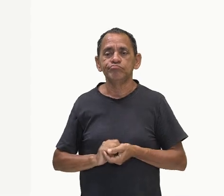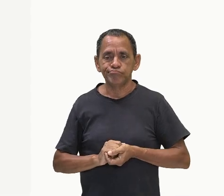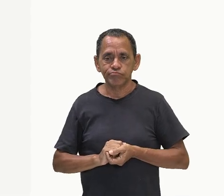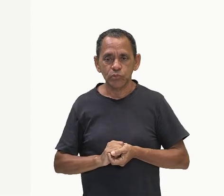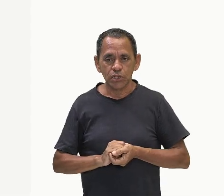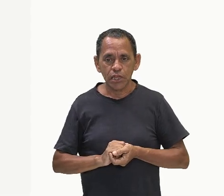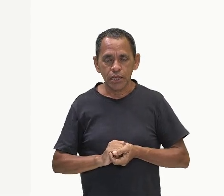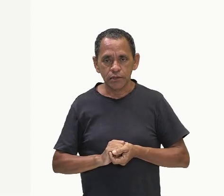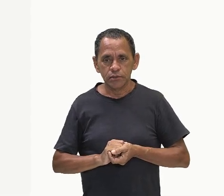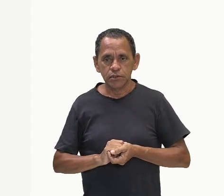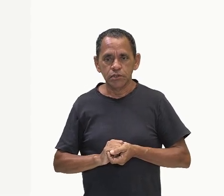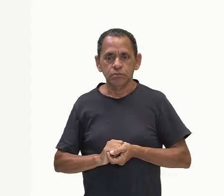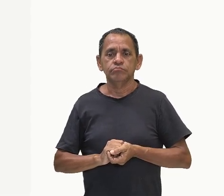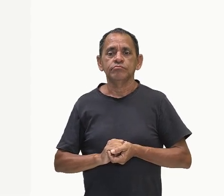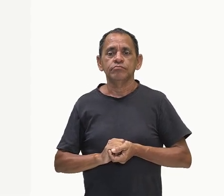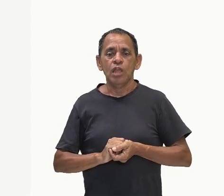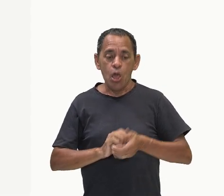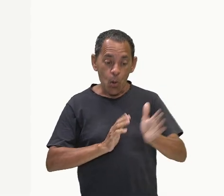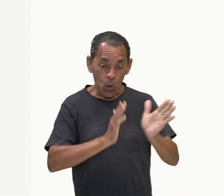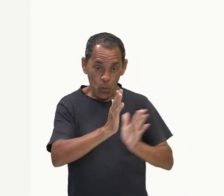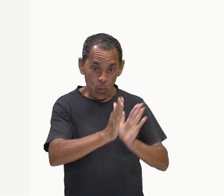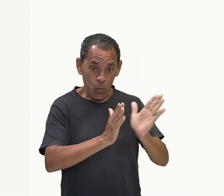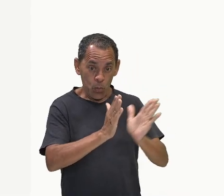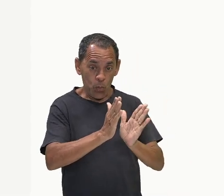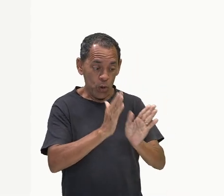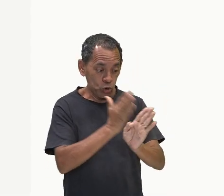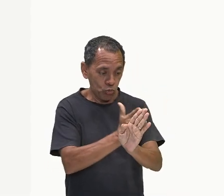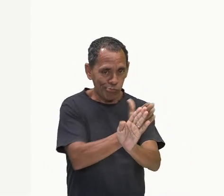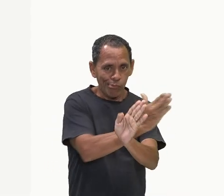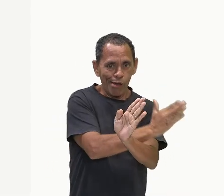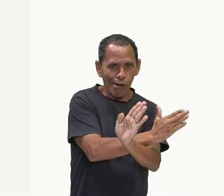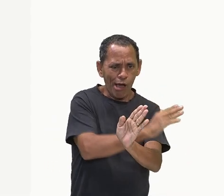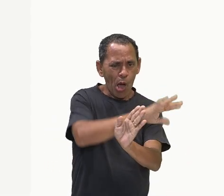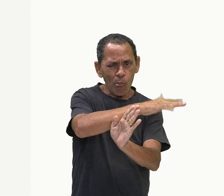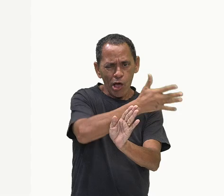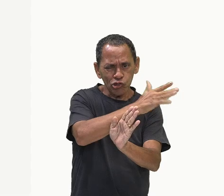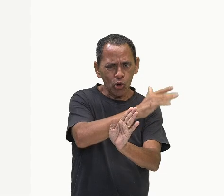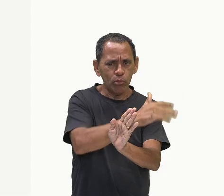do ciclo, desse ciclo de 28 dias, mais ou menos